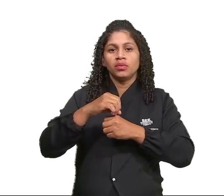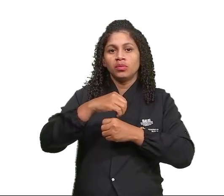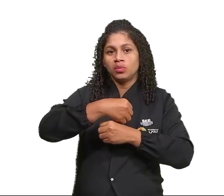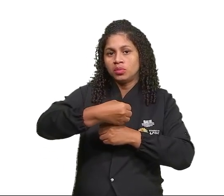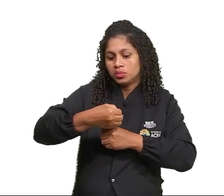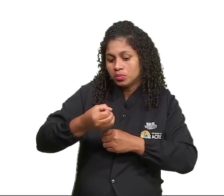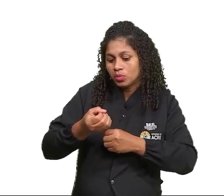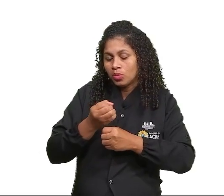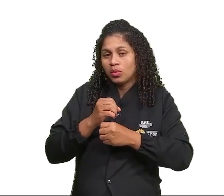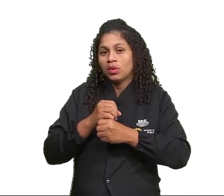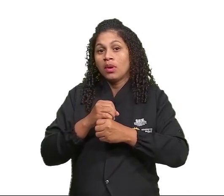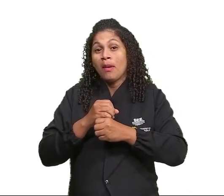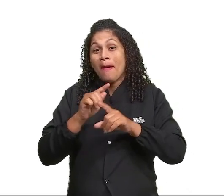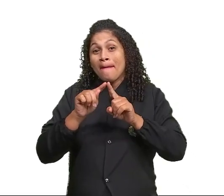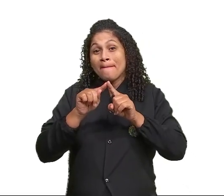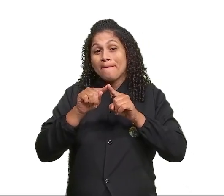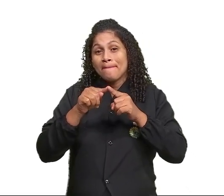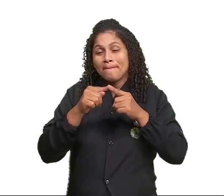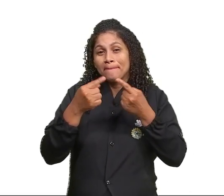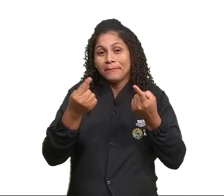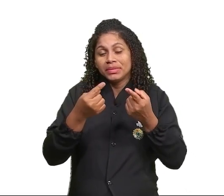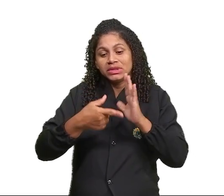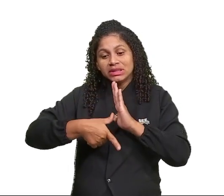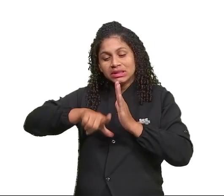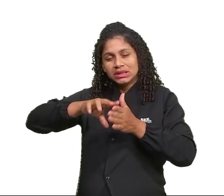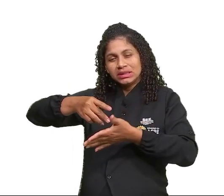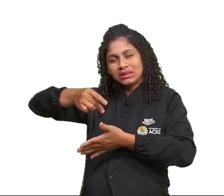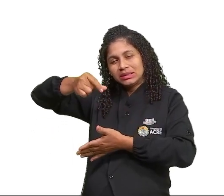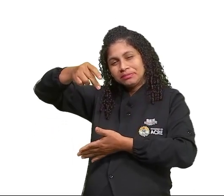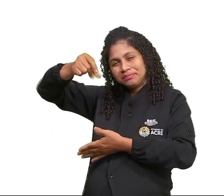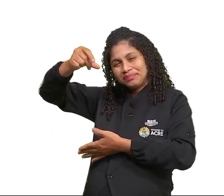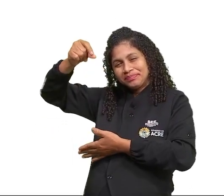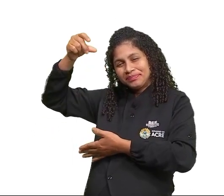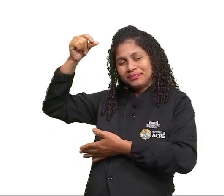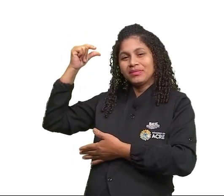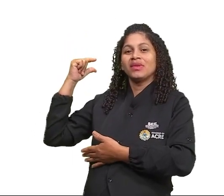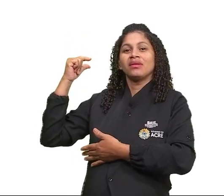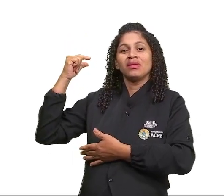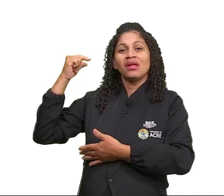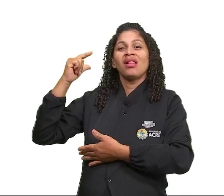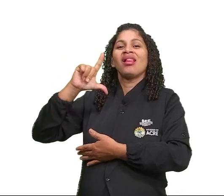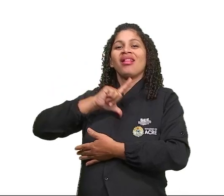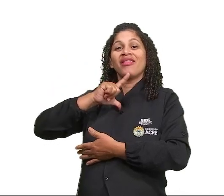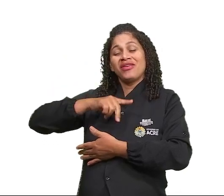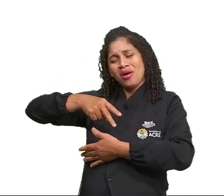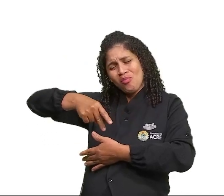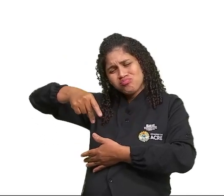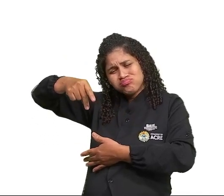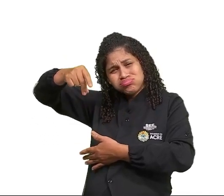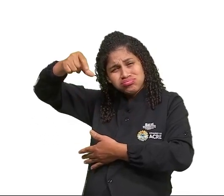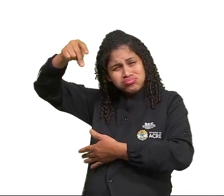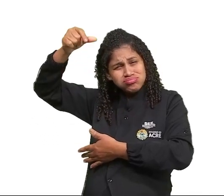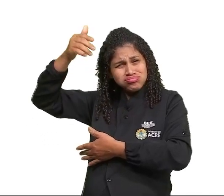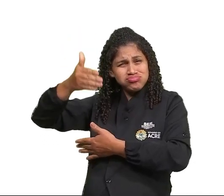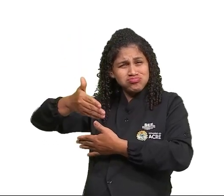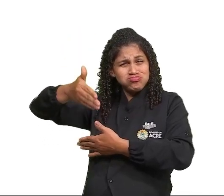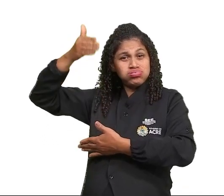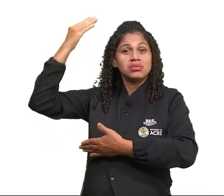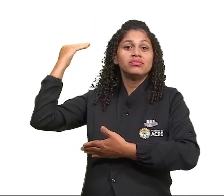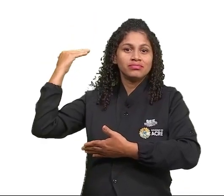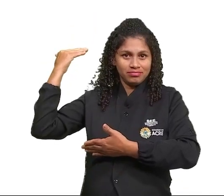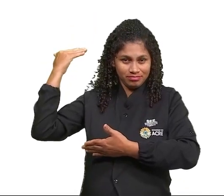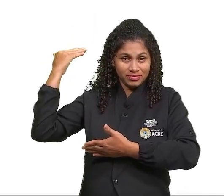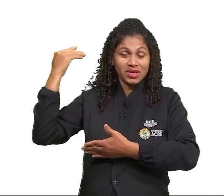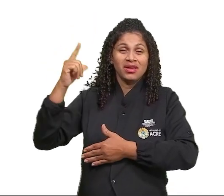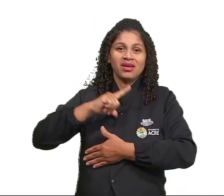vida. Mas, antes da pré-história, havia a pré-história da pré-história. E havia